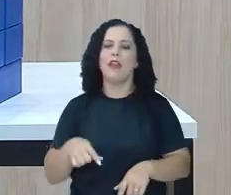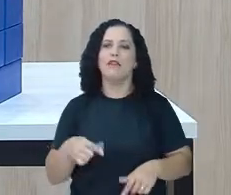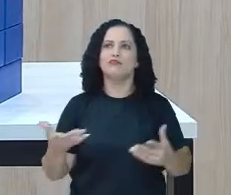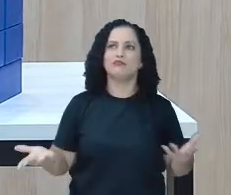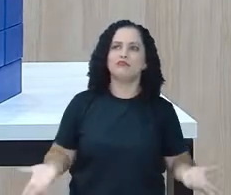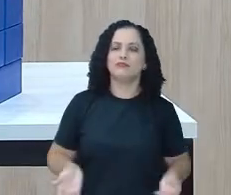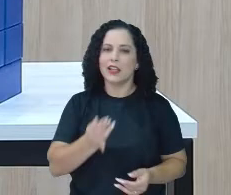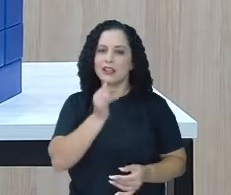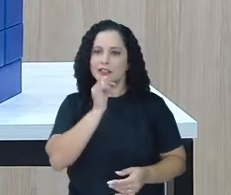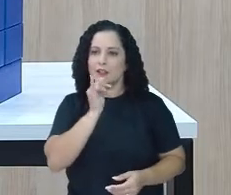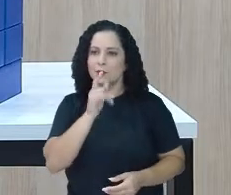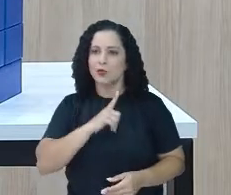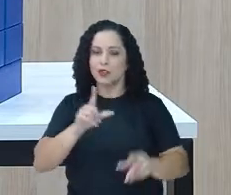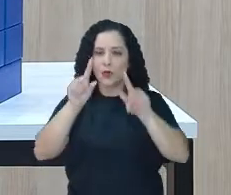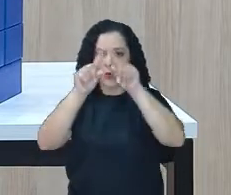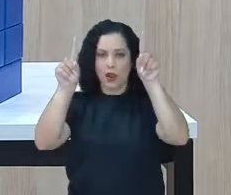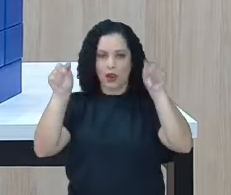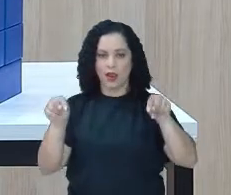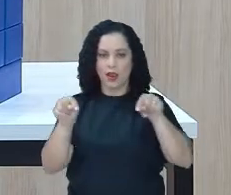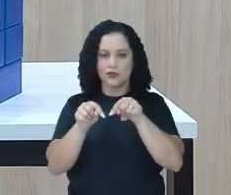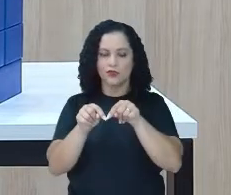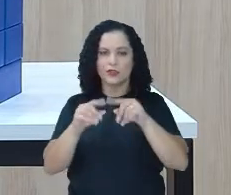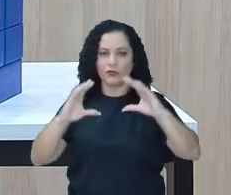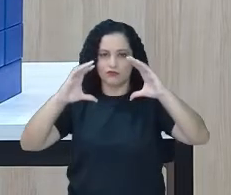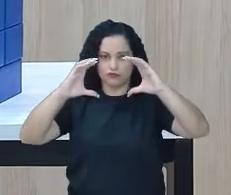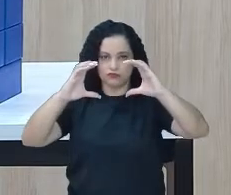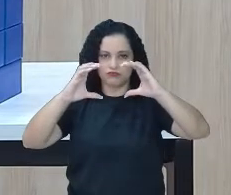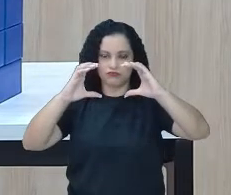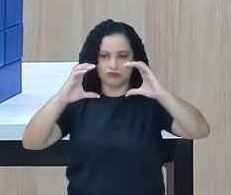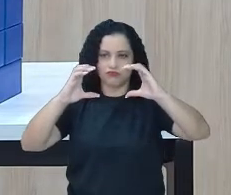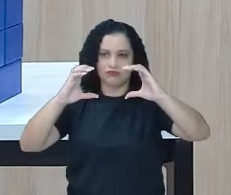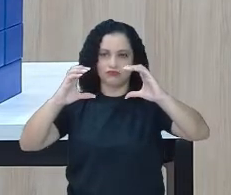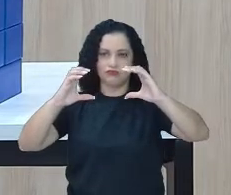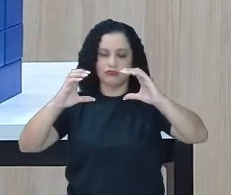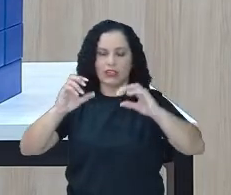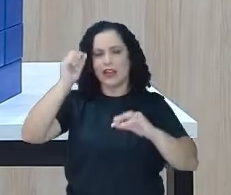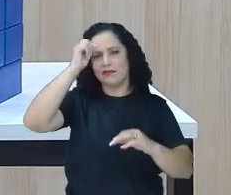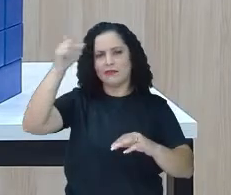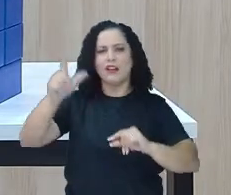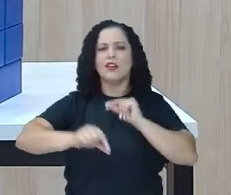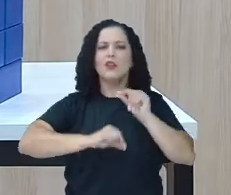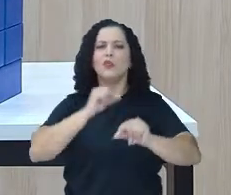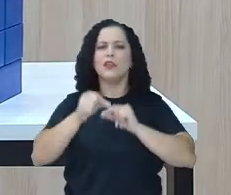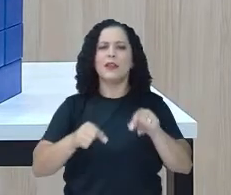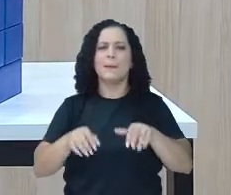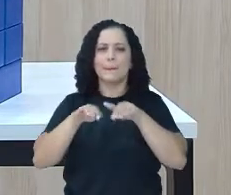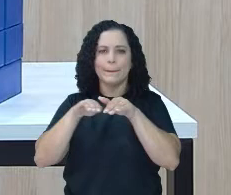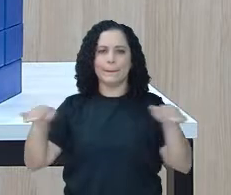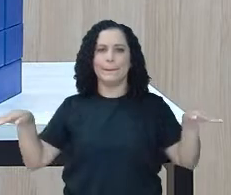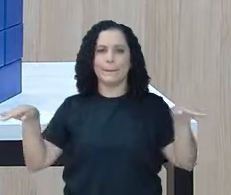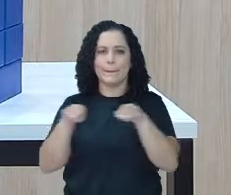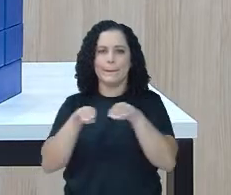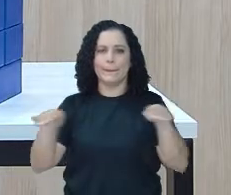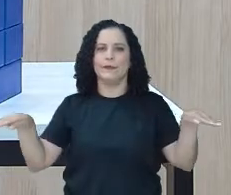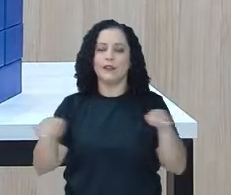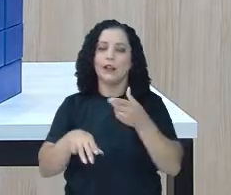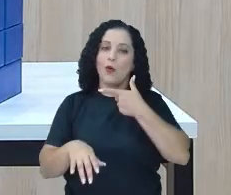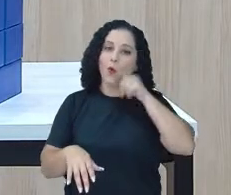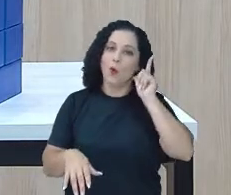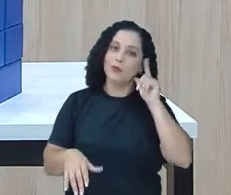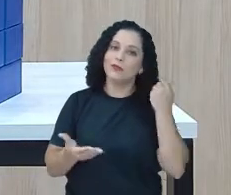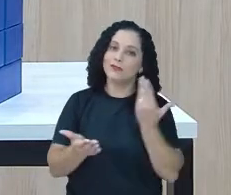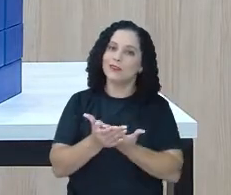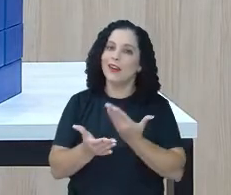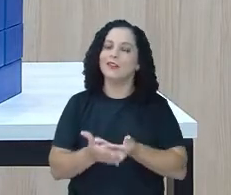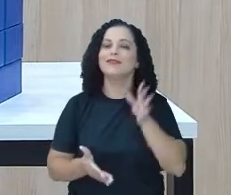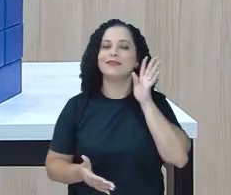uma caixinha de presente em formato de bloco retangular e a ideia é que a gente planificasse. Ontem, na hora da aula mesmo, foi